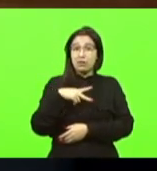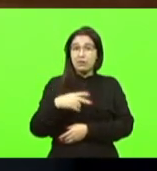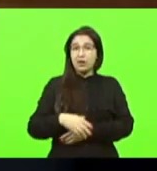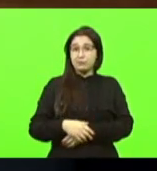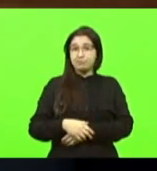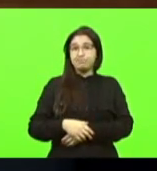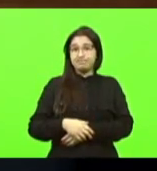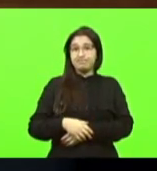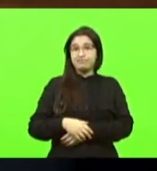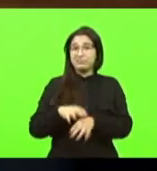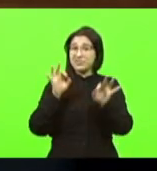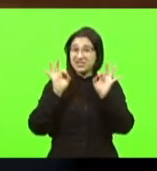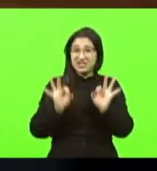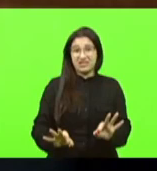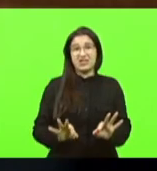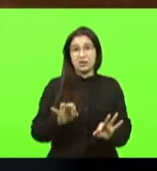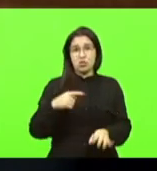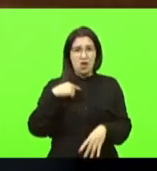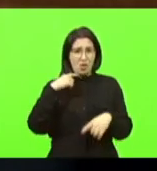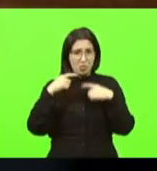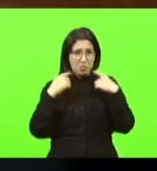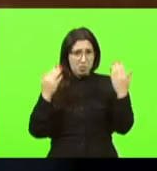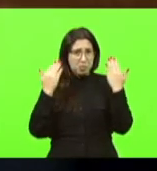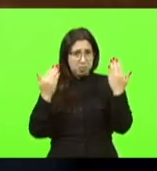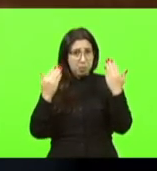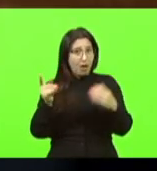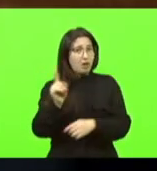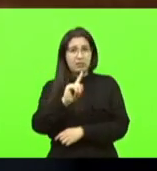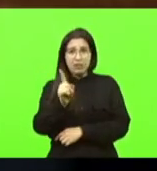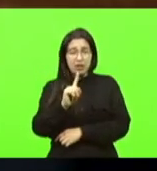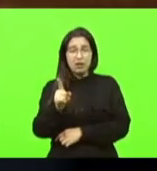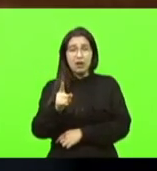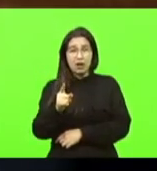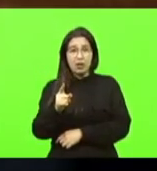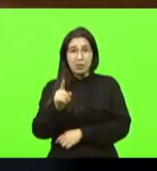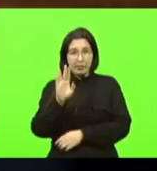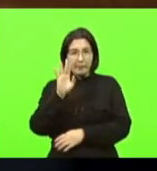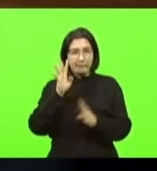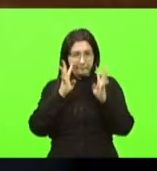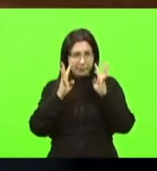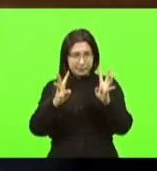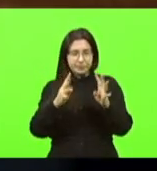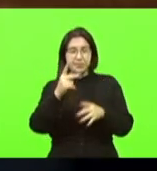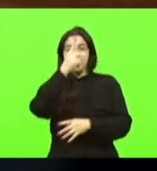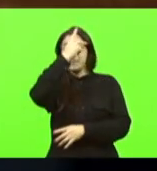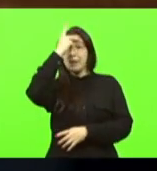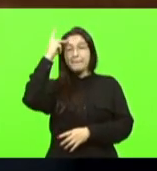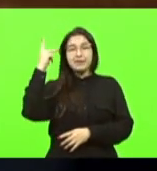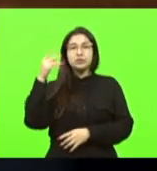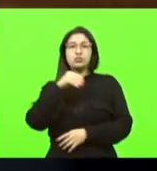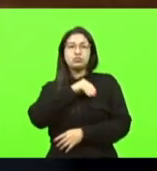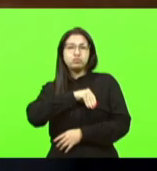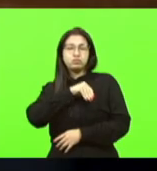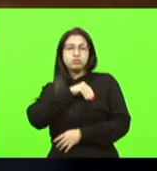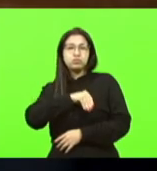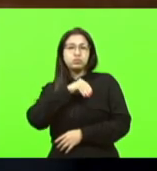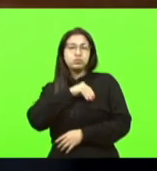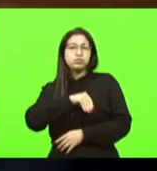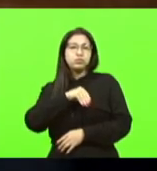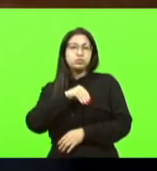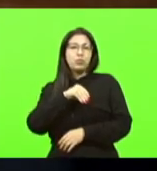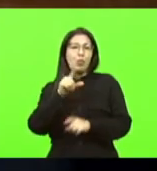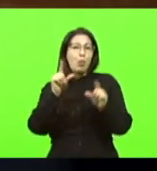eu não tenho dúvida do que eu tô falando vocês vejam bem uma pessoa que ganha pouco mais